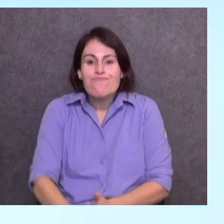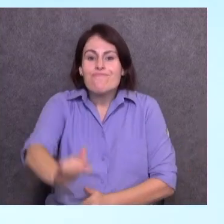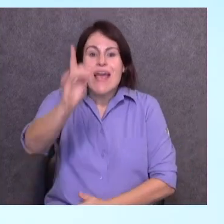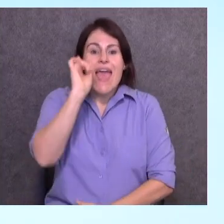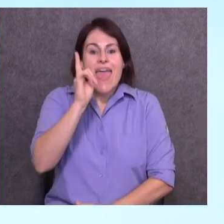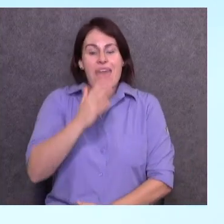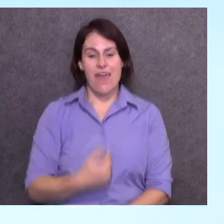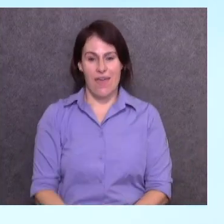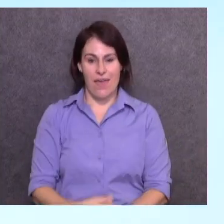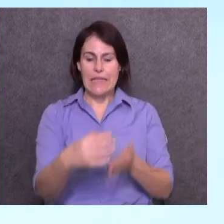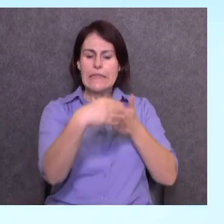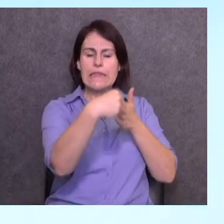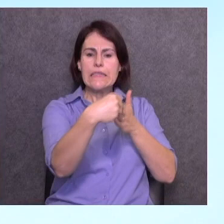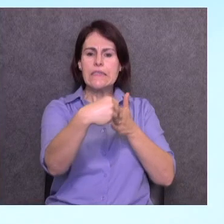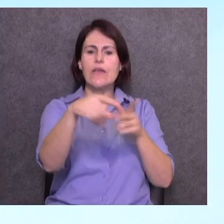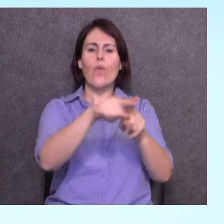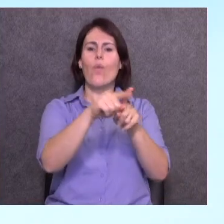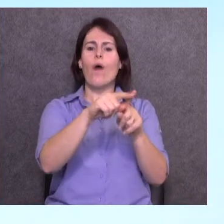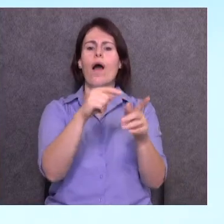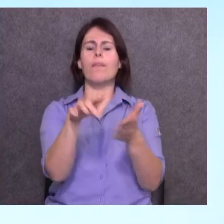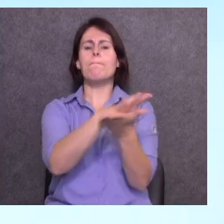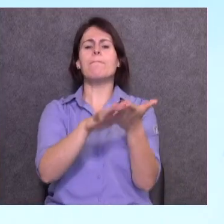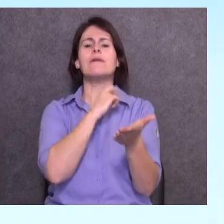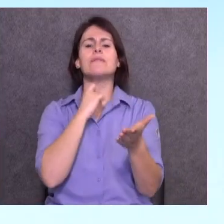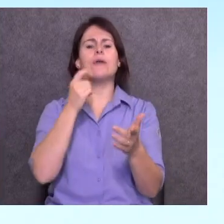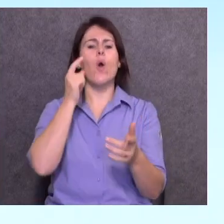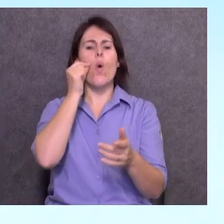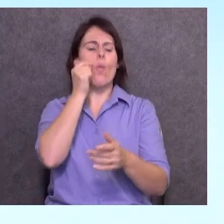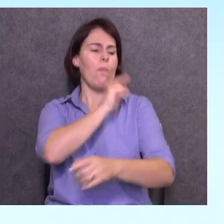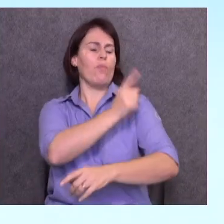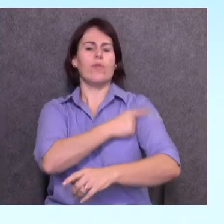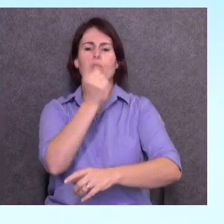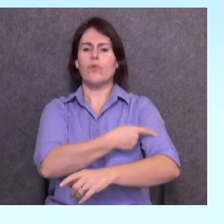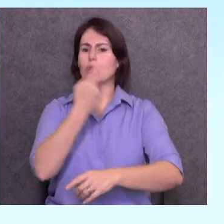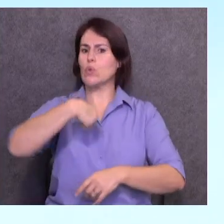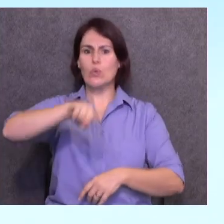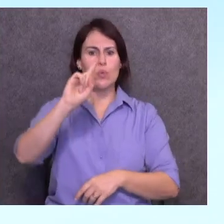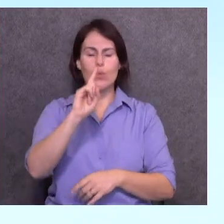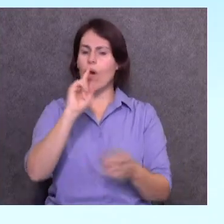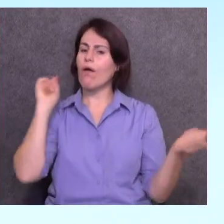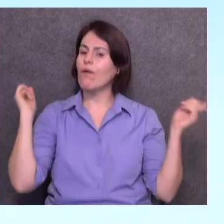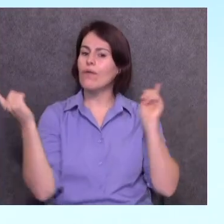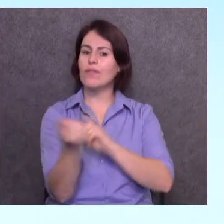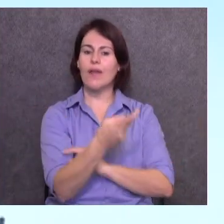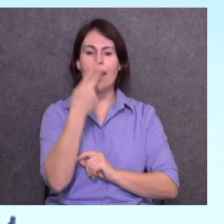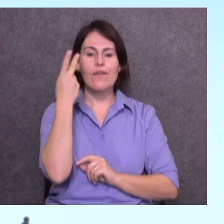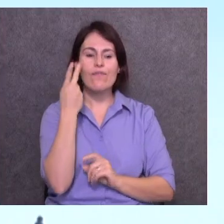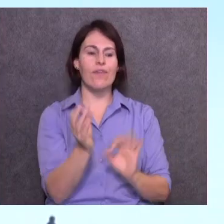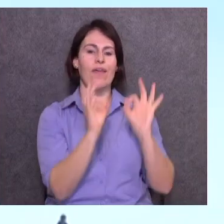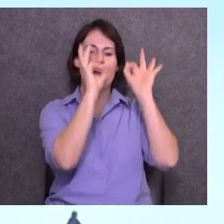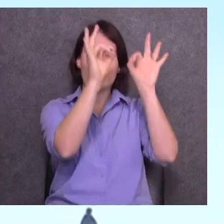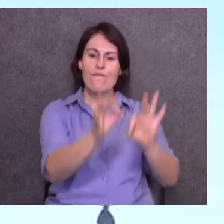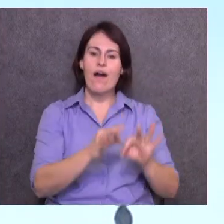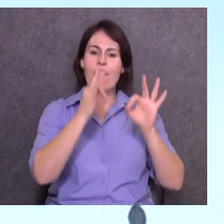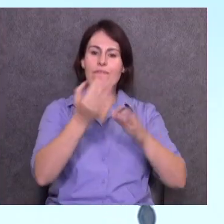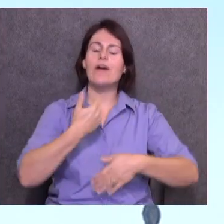A liderança eclesial não está fundada sobre a ideia do poder, mas na vida, no cuidado, no